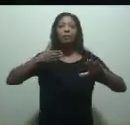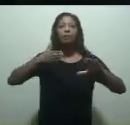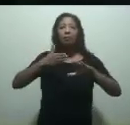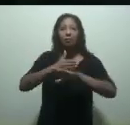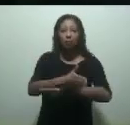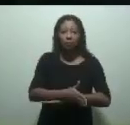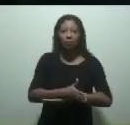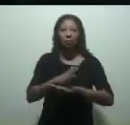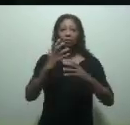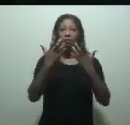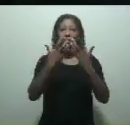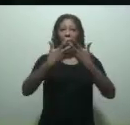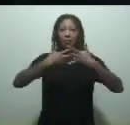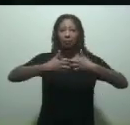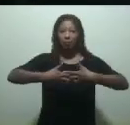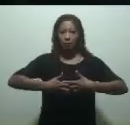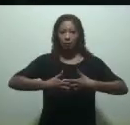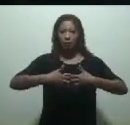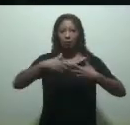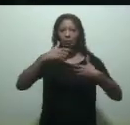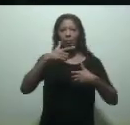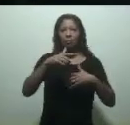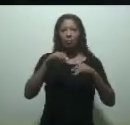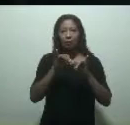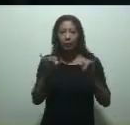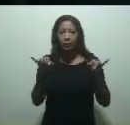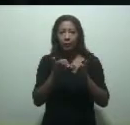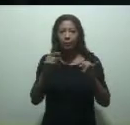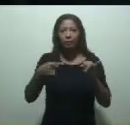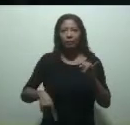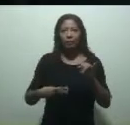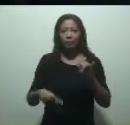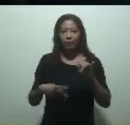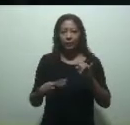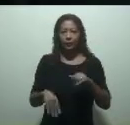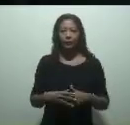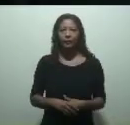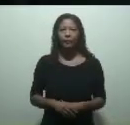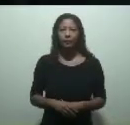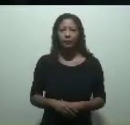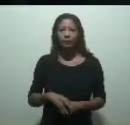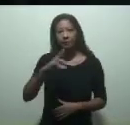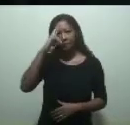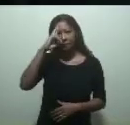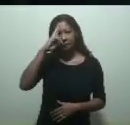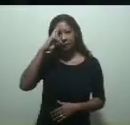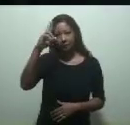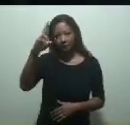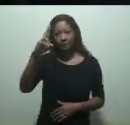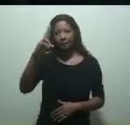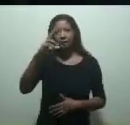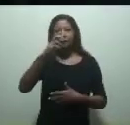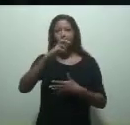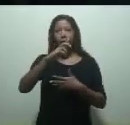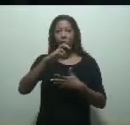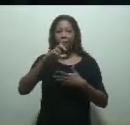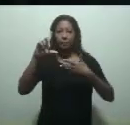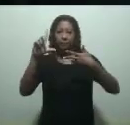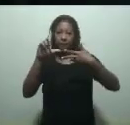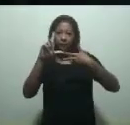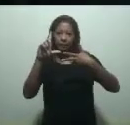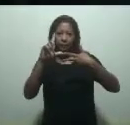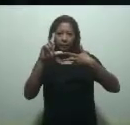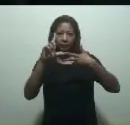Grande do Norte, IFRN, no município de Parnamirim, e da outras providências. Autor, Poder Legislativo